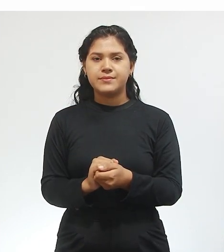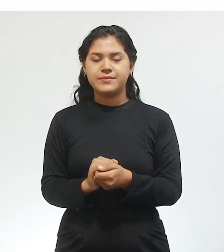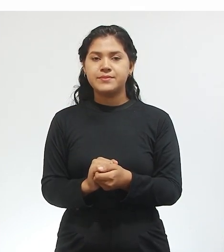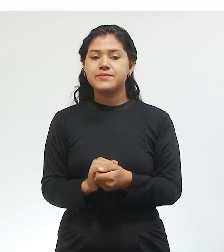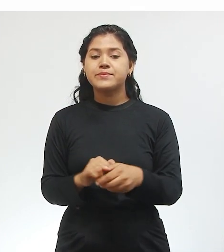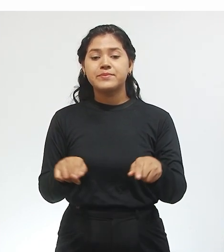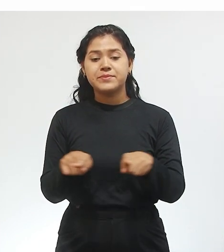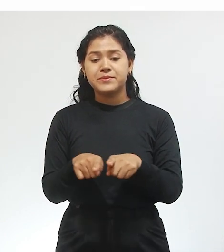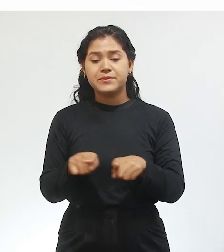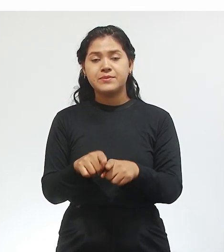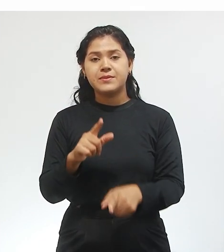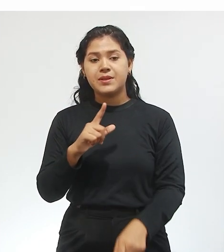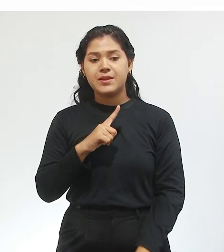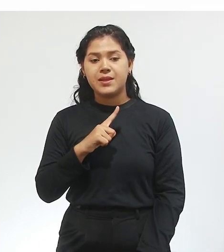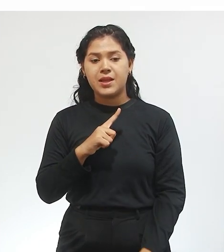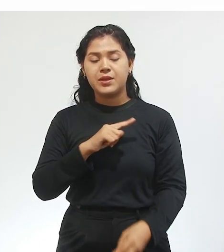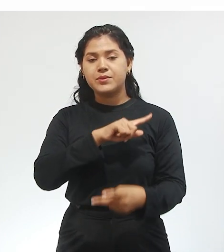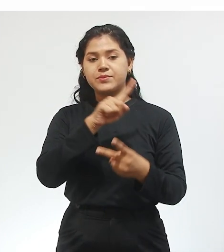temos também a